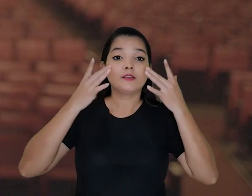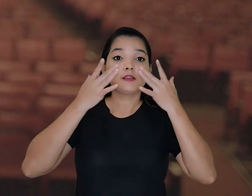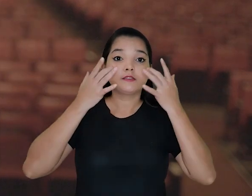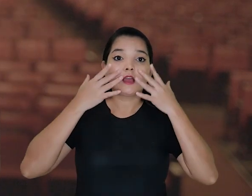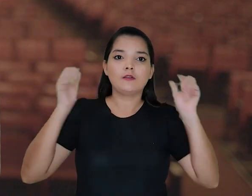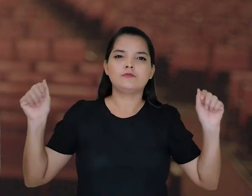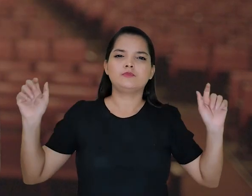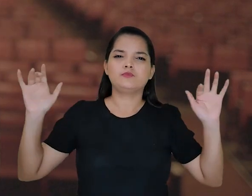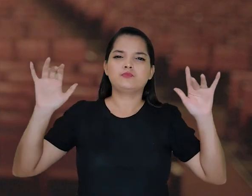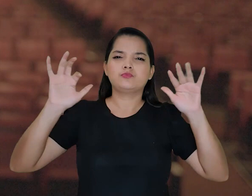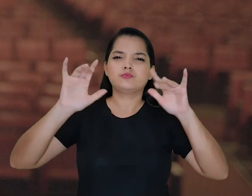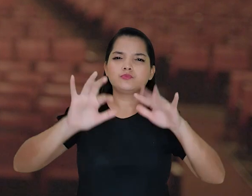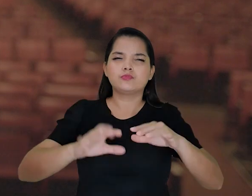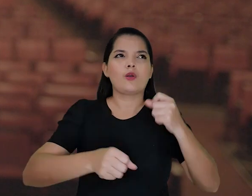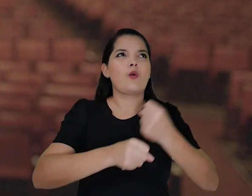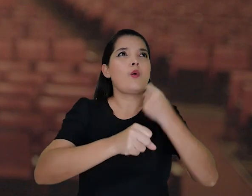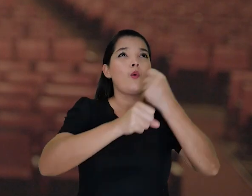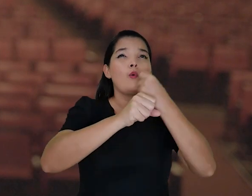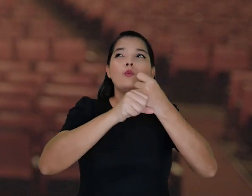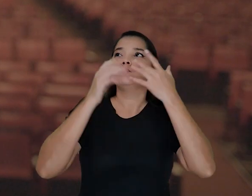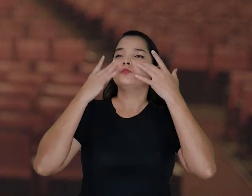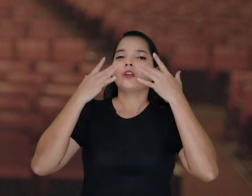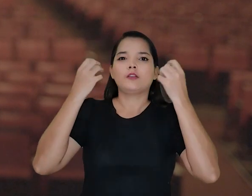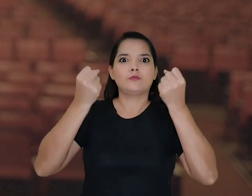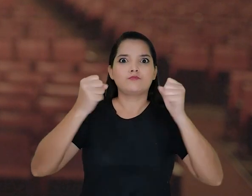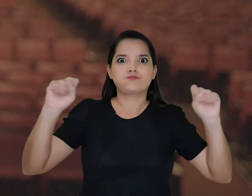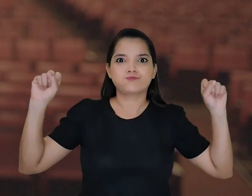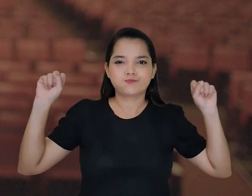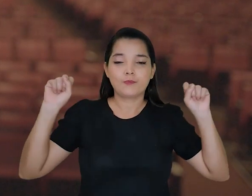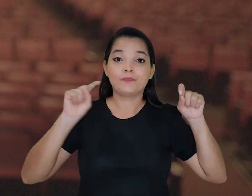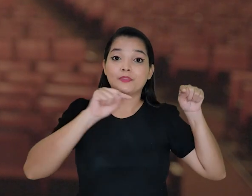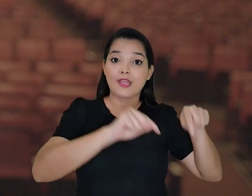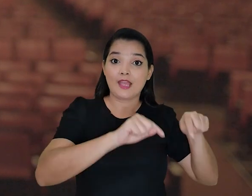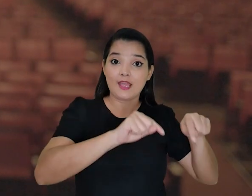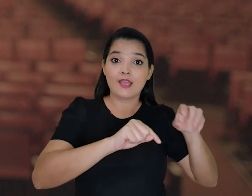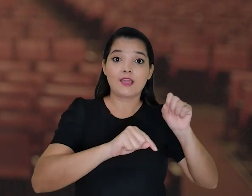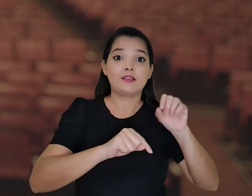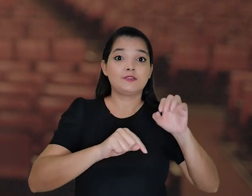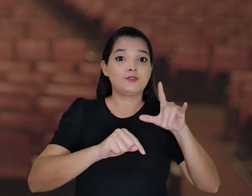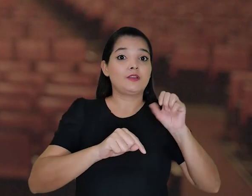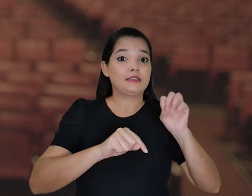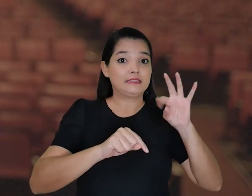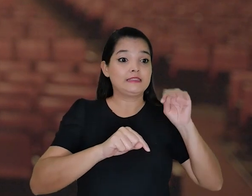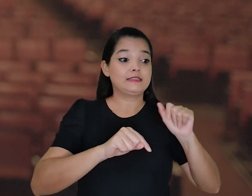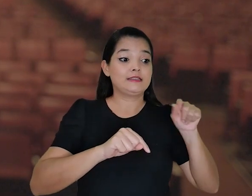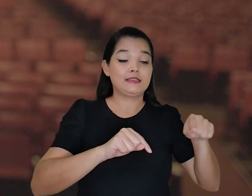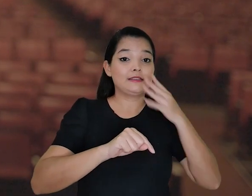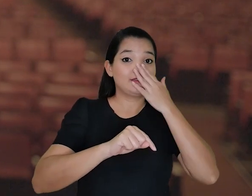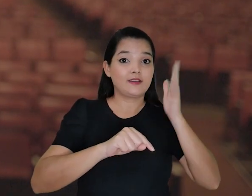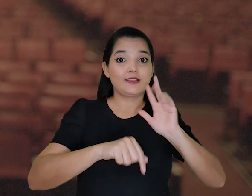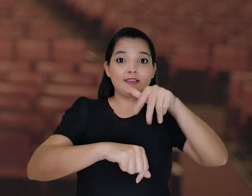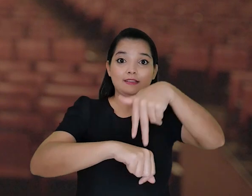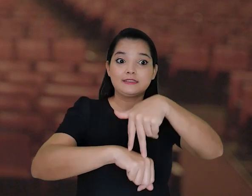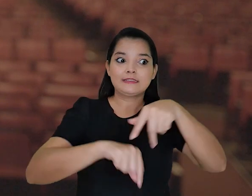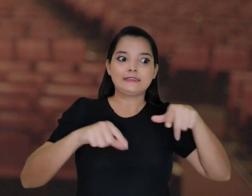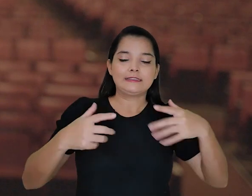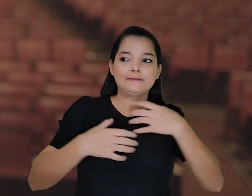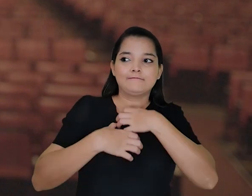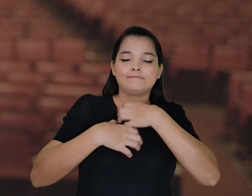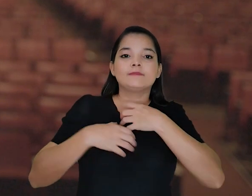construídos cada vez maiores e o solista tem que então enfrentar esse enorme desafio porque